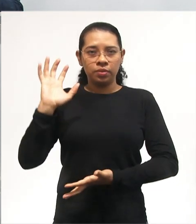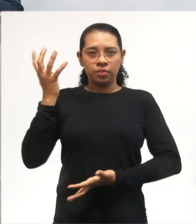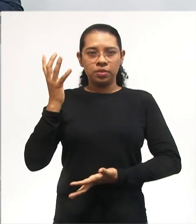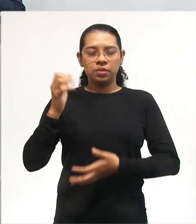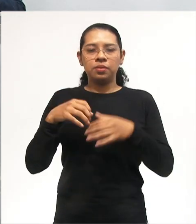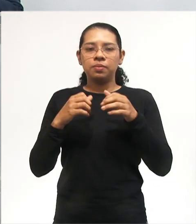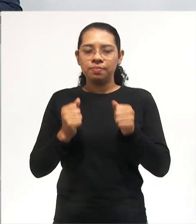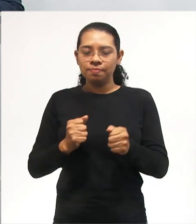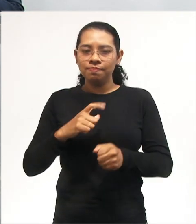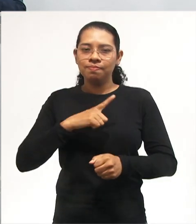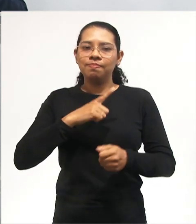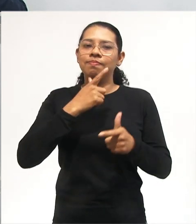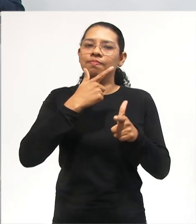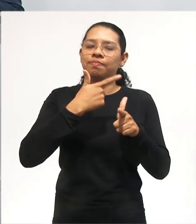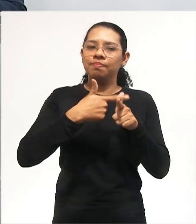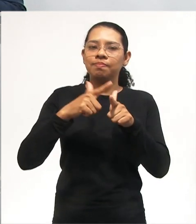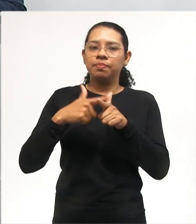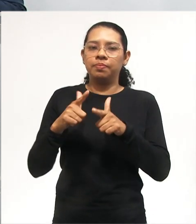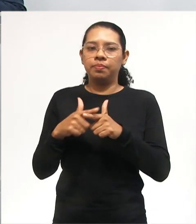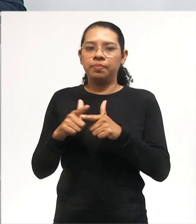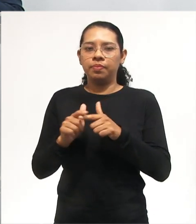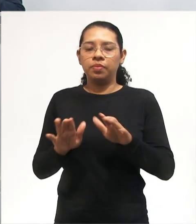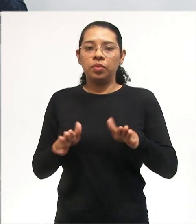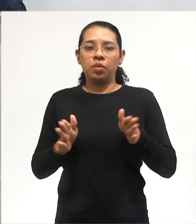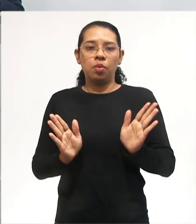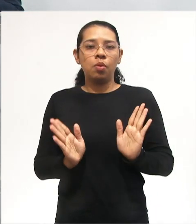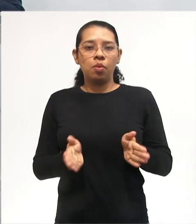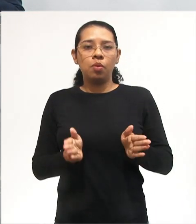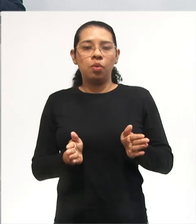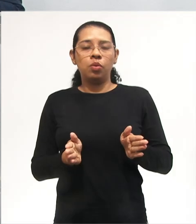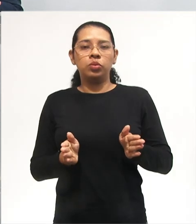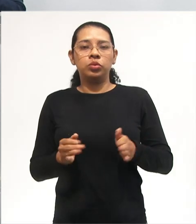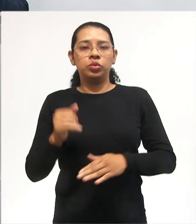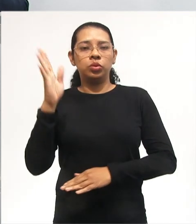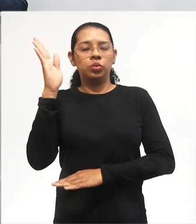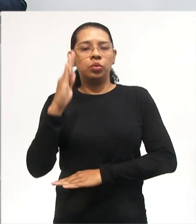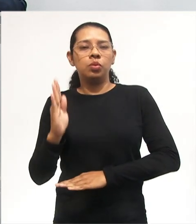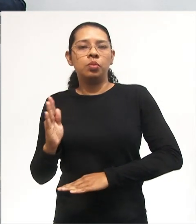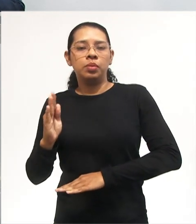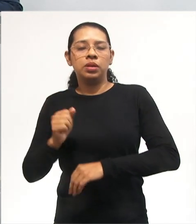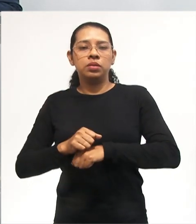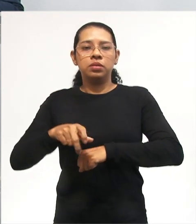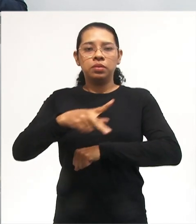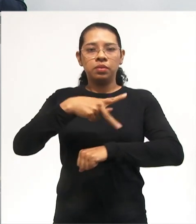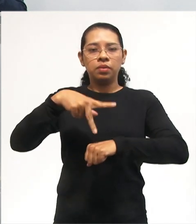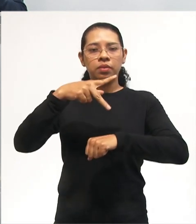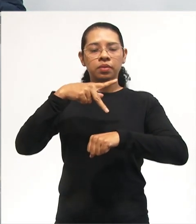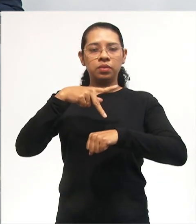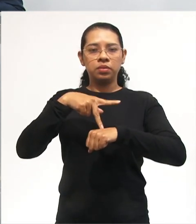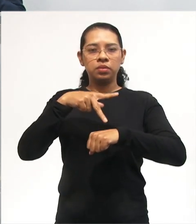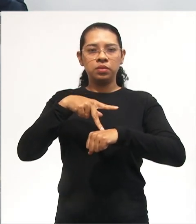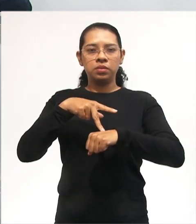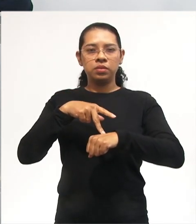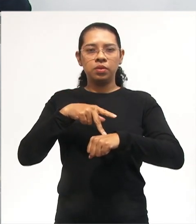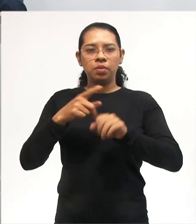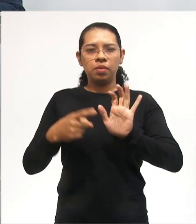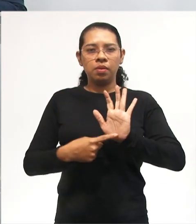a posição que a gente ocupa hoje no cenário internacional, ela se dá em função de como essas legislações vêm